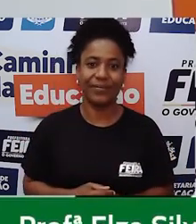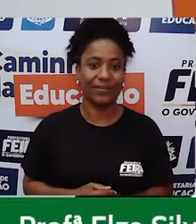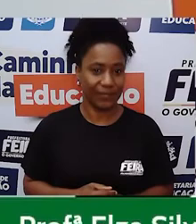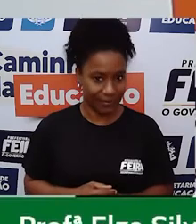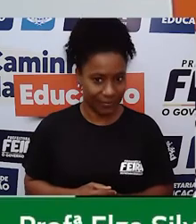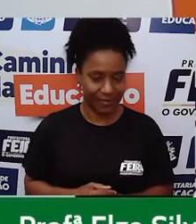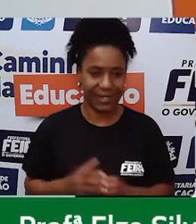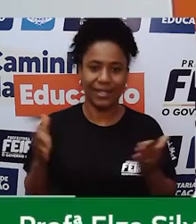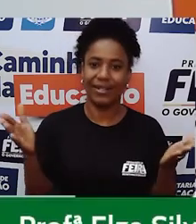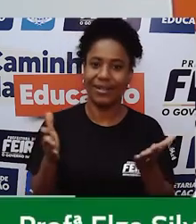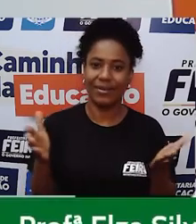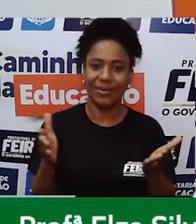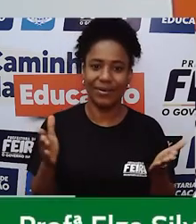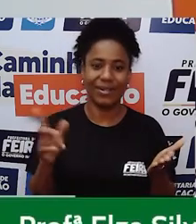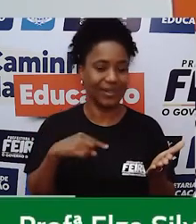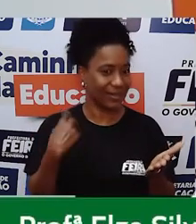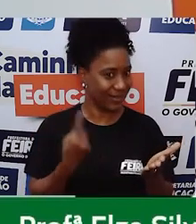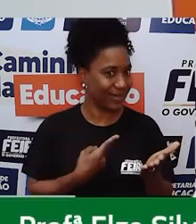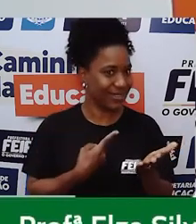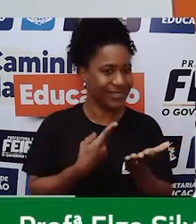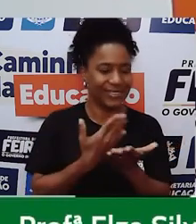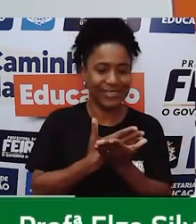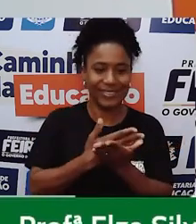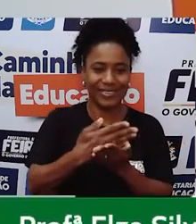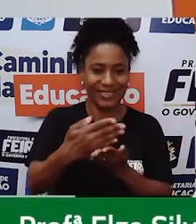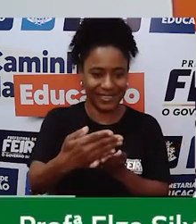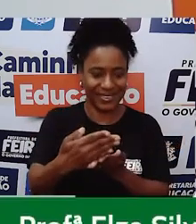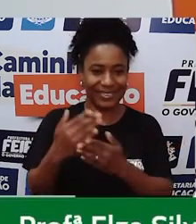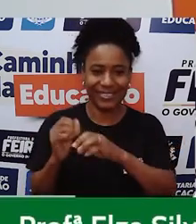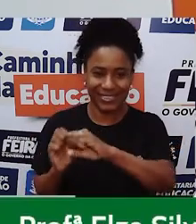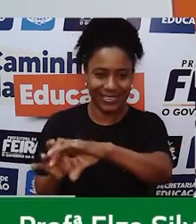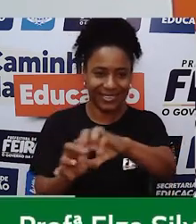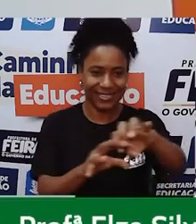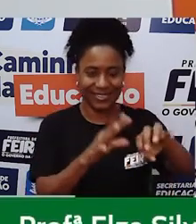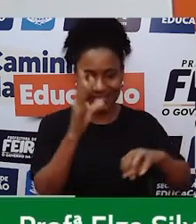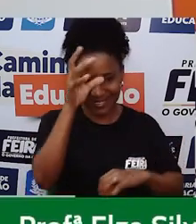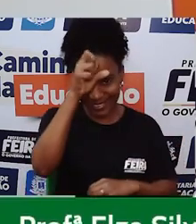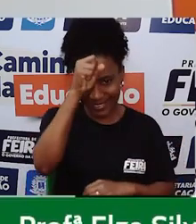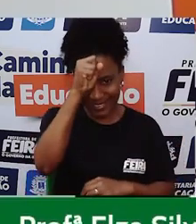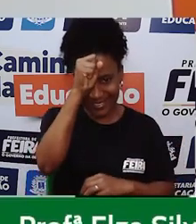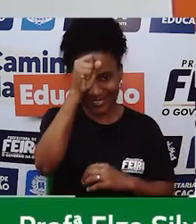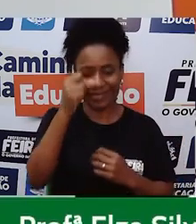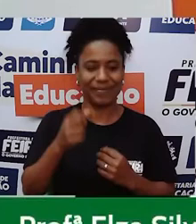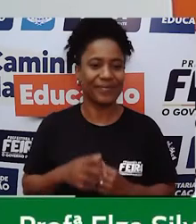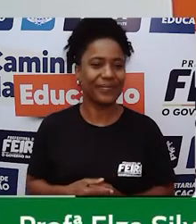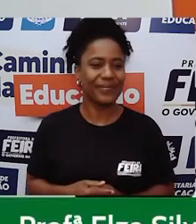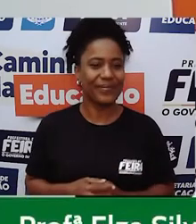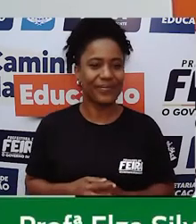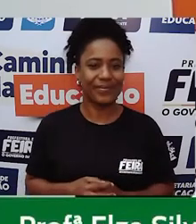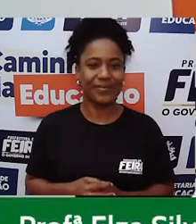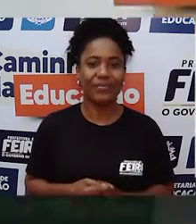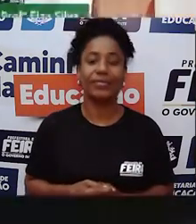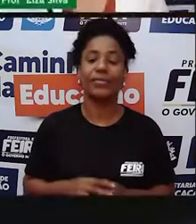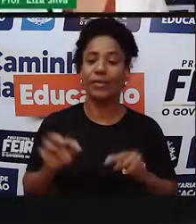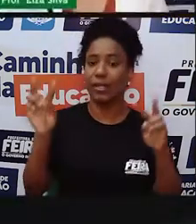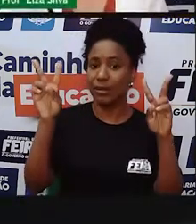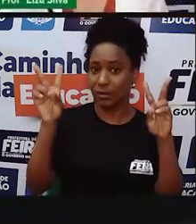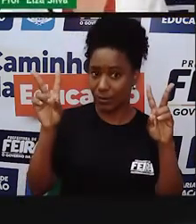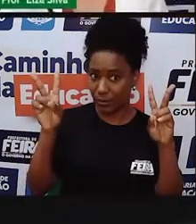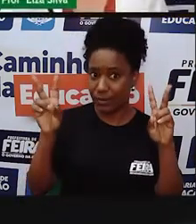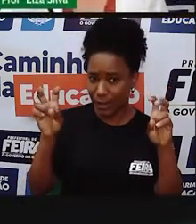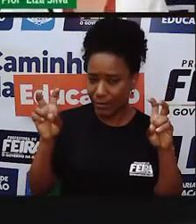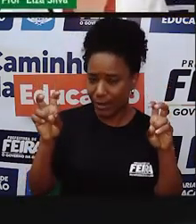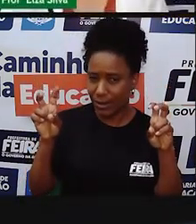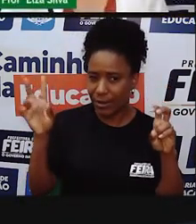Vamos então começar a nossa aula de hoje. E qual será o tema que nós